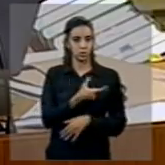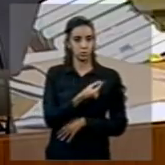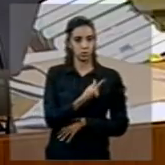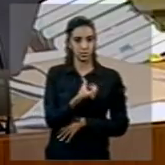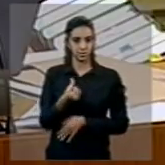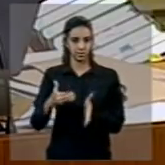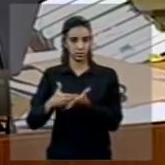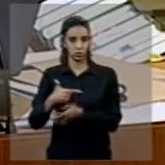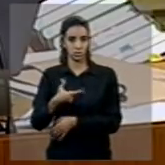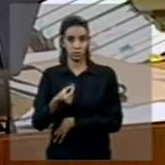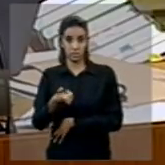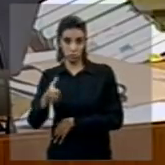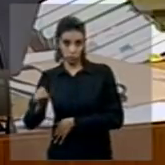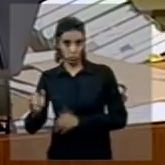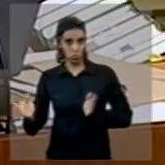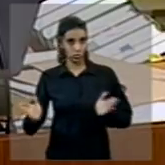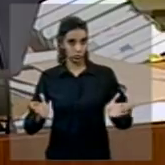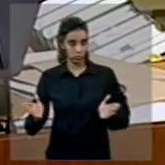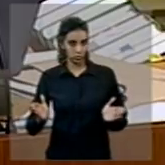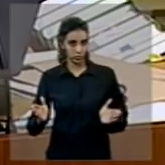2016 a 2018,